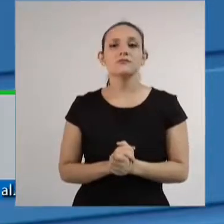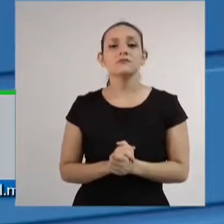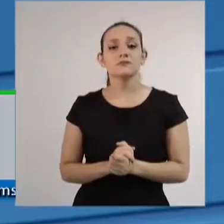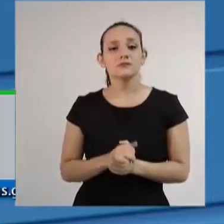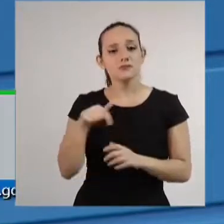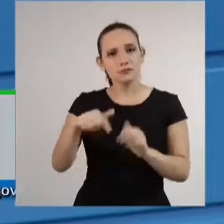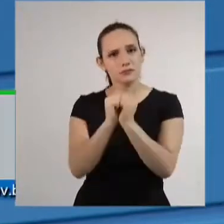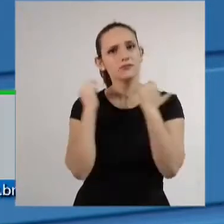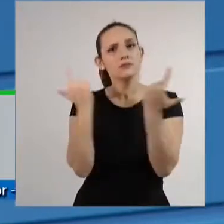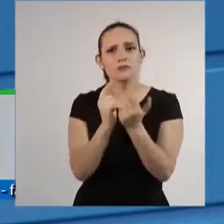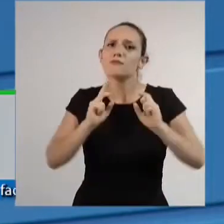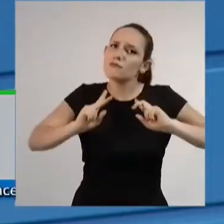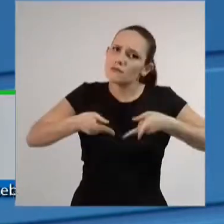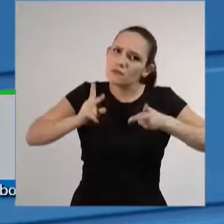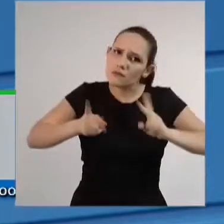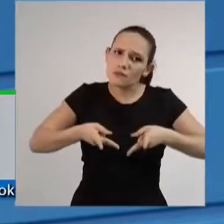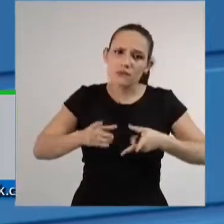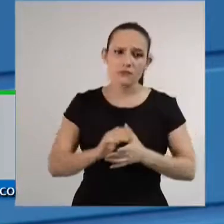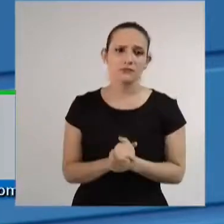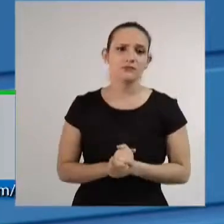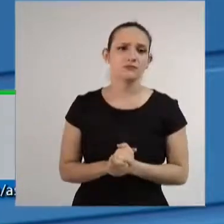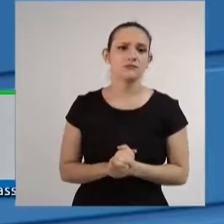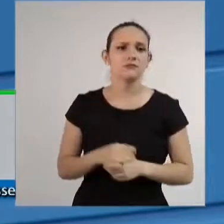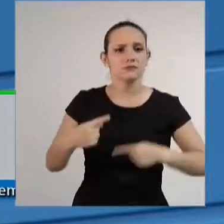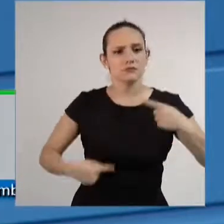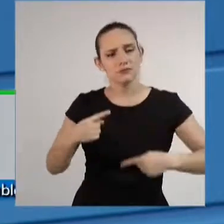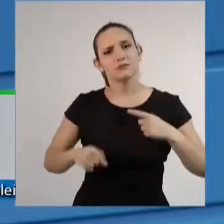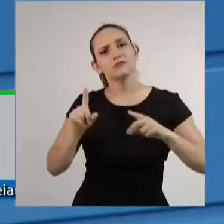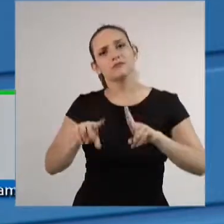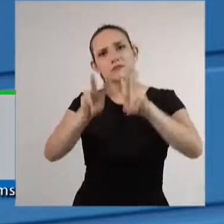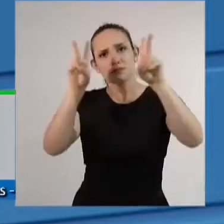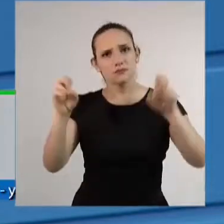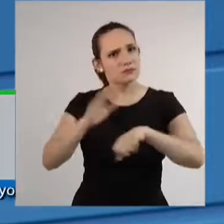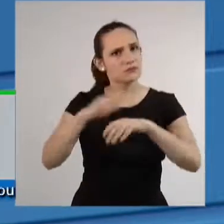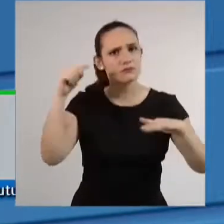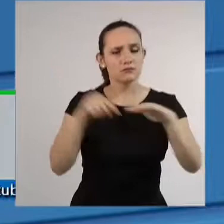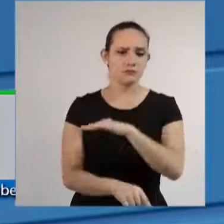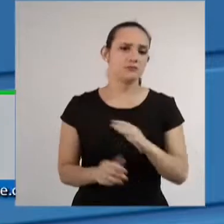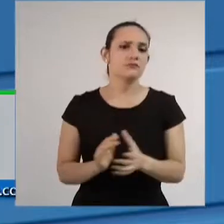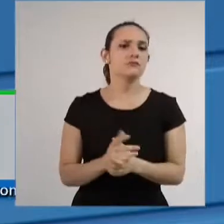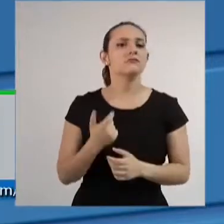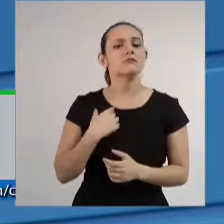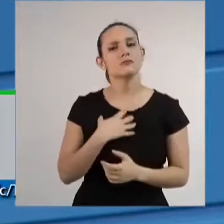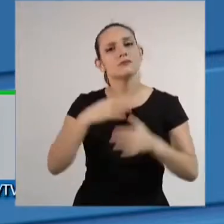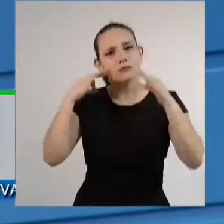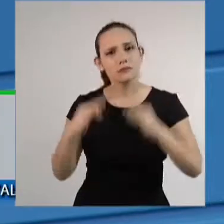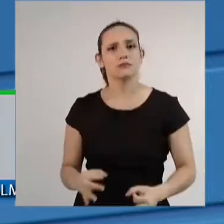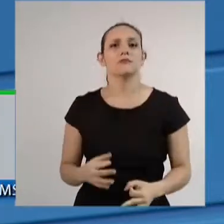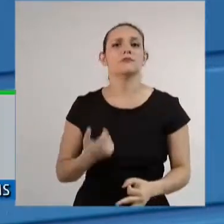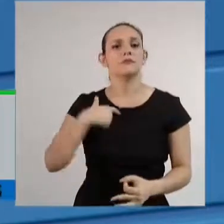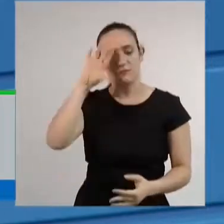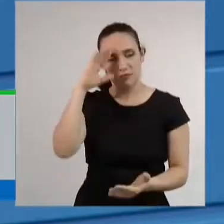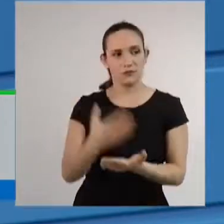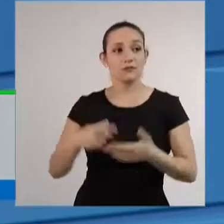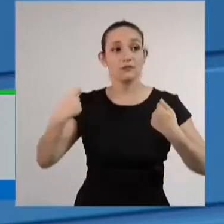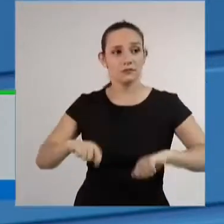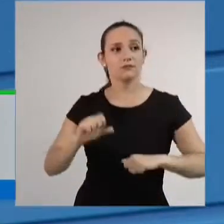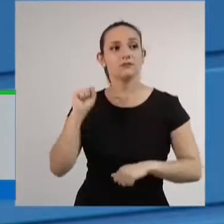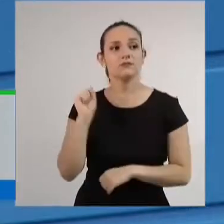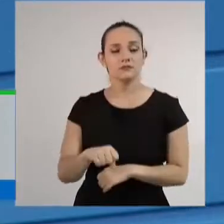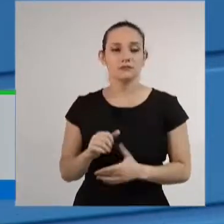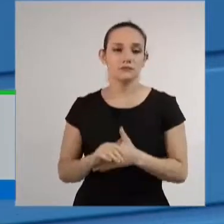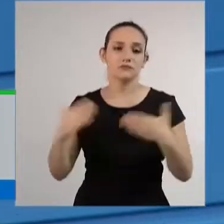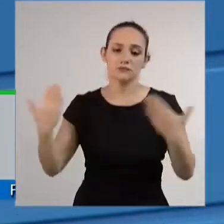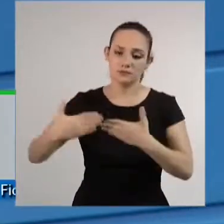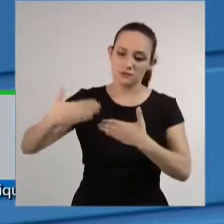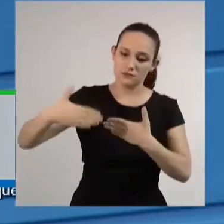a Casa continue, a debater essa questão com profundidade. Com certeza absoluta vai ser mais do que necessário, principalmente